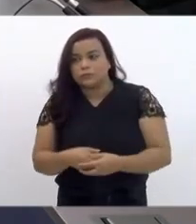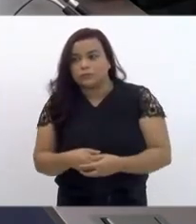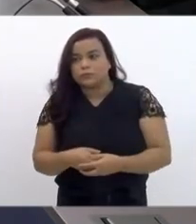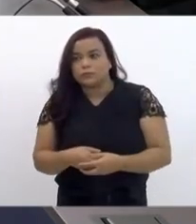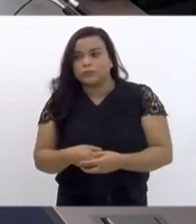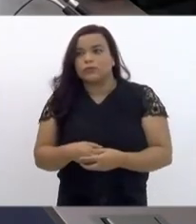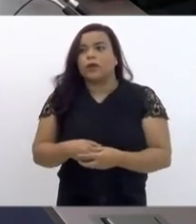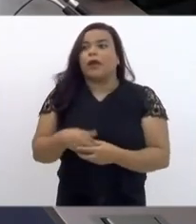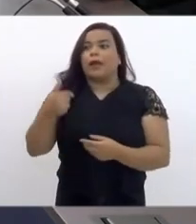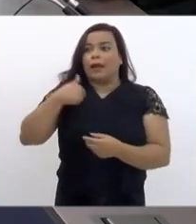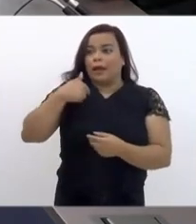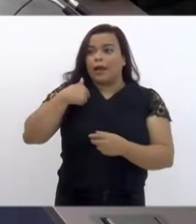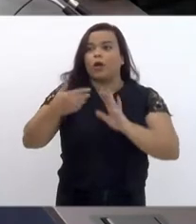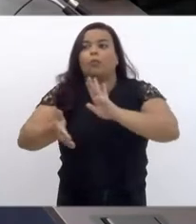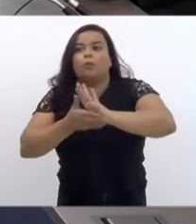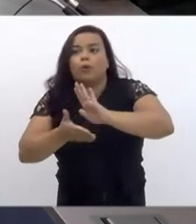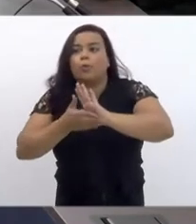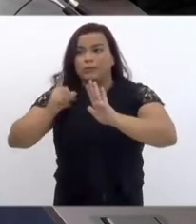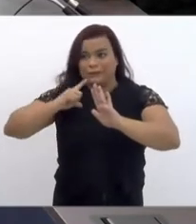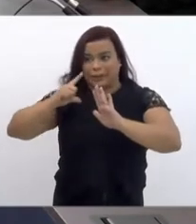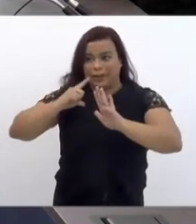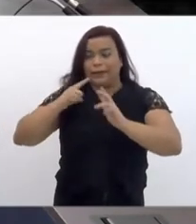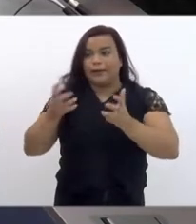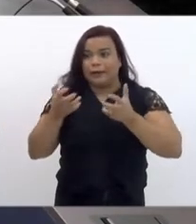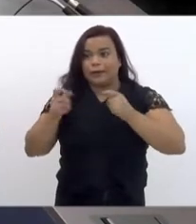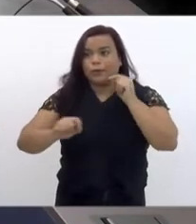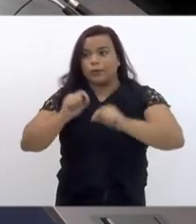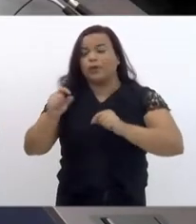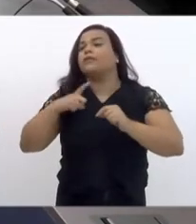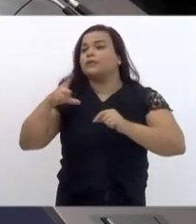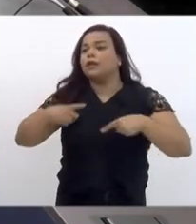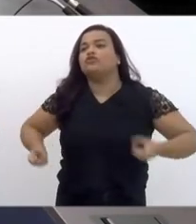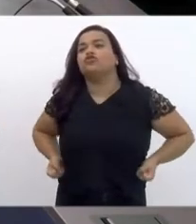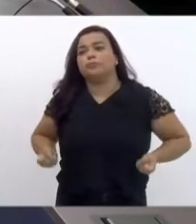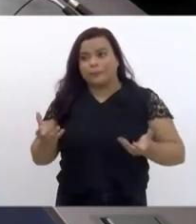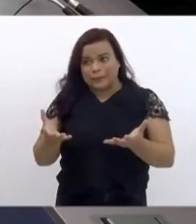Eu fiz uma proposta aqui, que era propor o seguinte: como cria despesa.